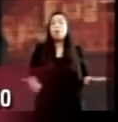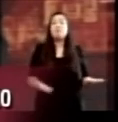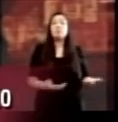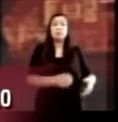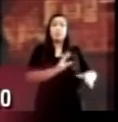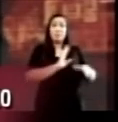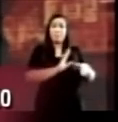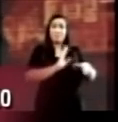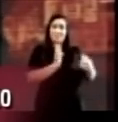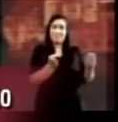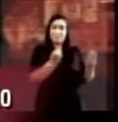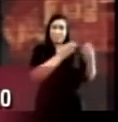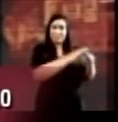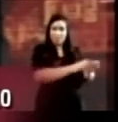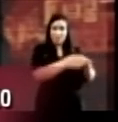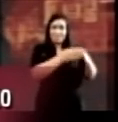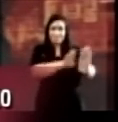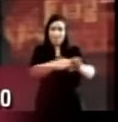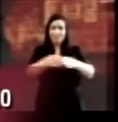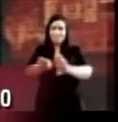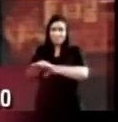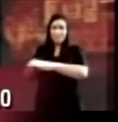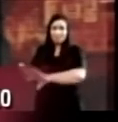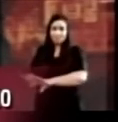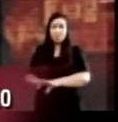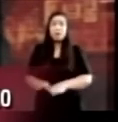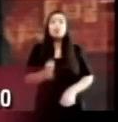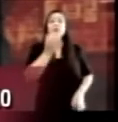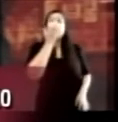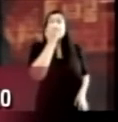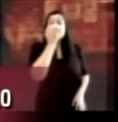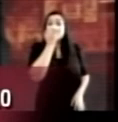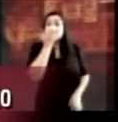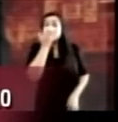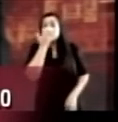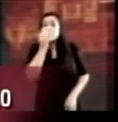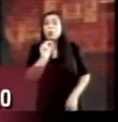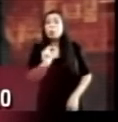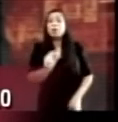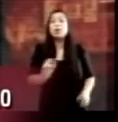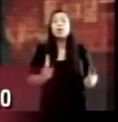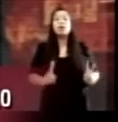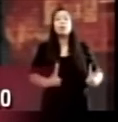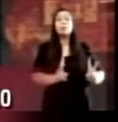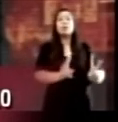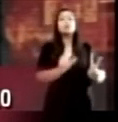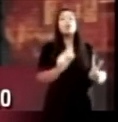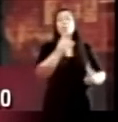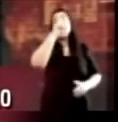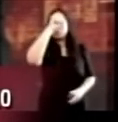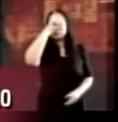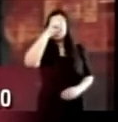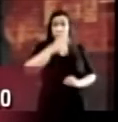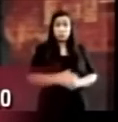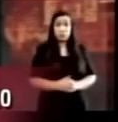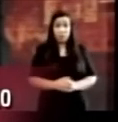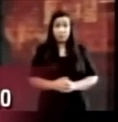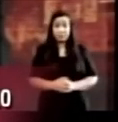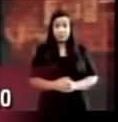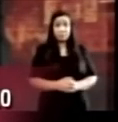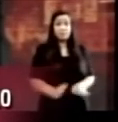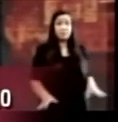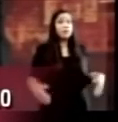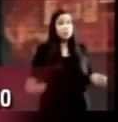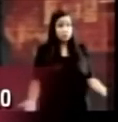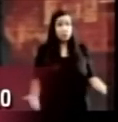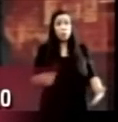desativar as unidades de suporte respiratórios e manter os hospitais de referência.